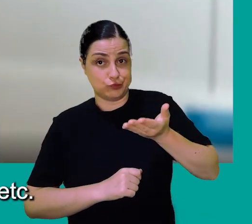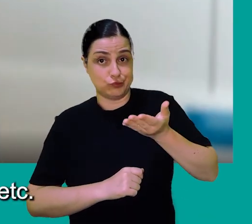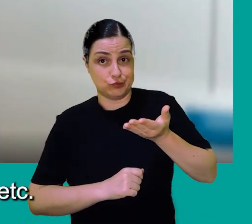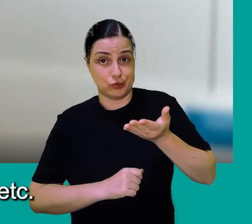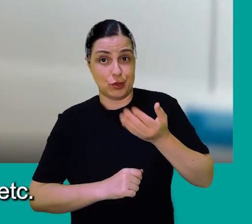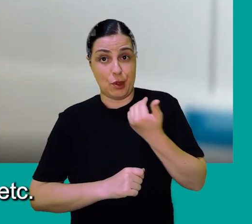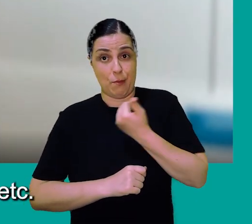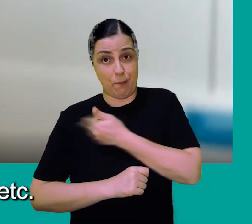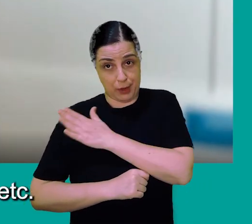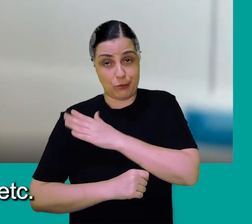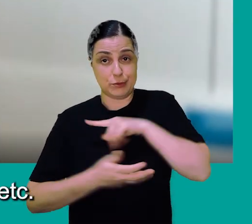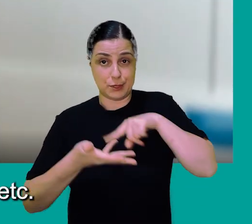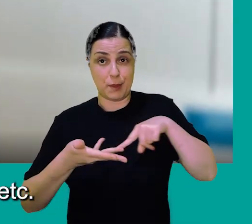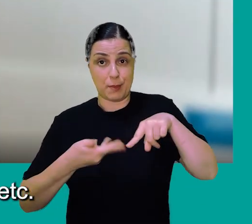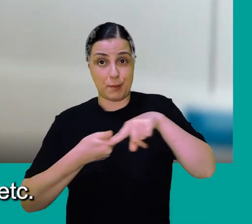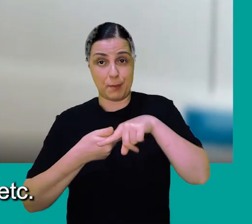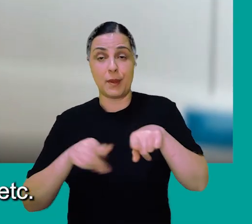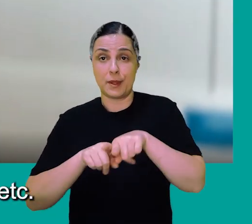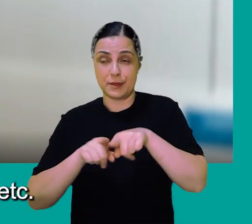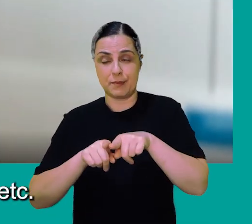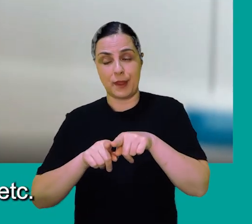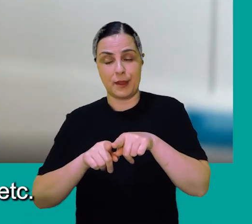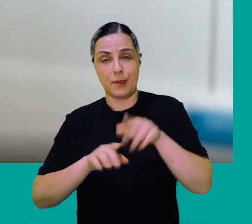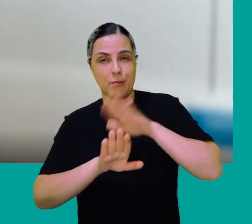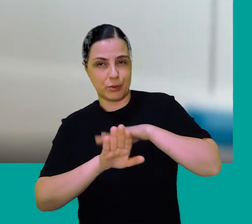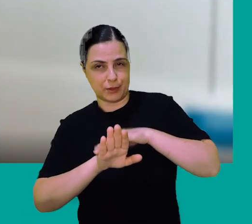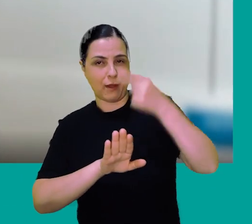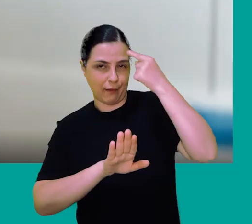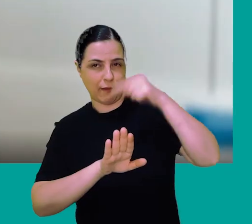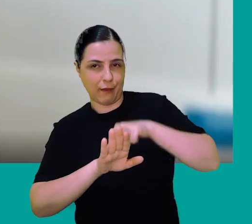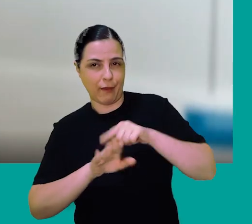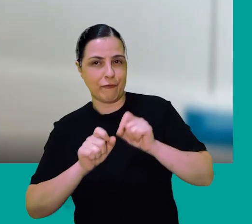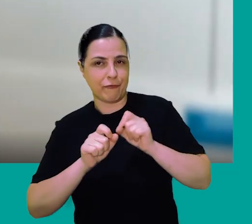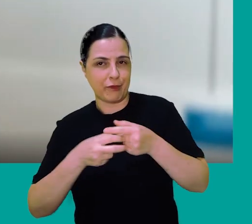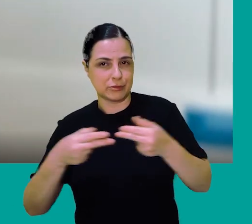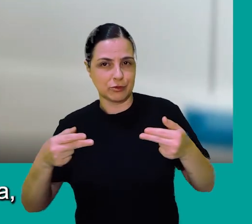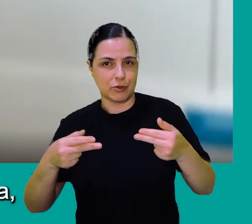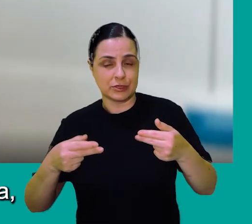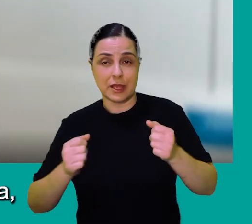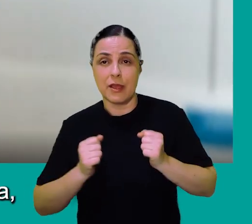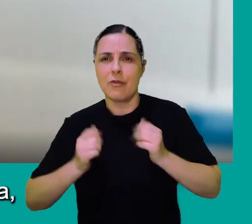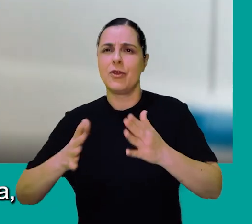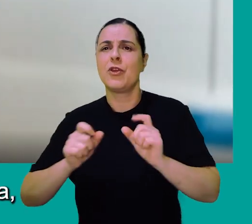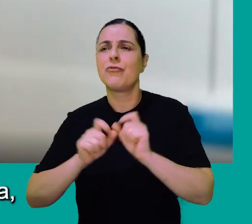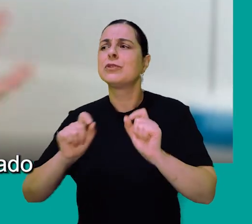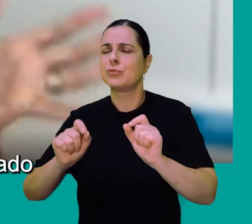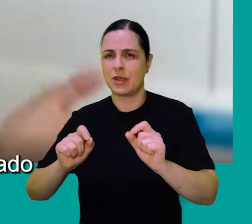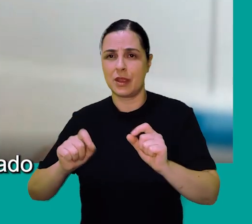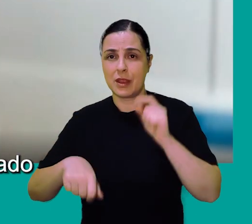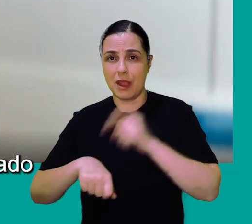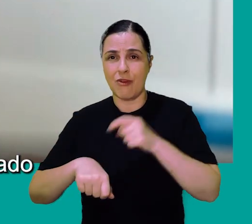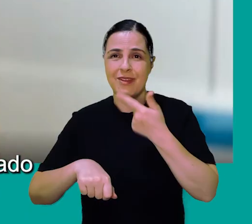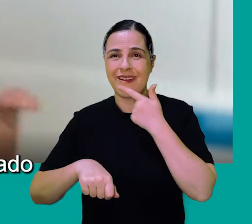cheia de preconceito e também com todos esses viés, etc. O que eu faço na hora? Primeiro que eu não vou dar risada. Não